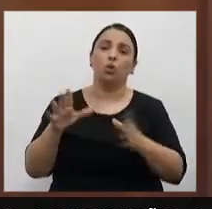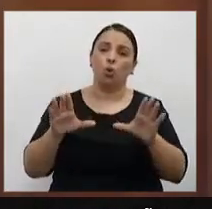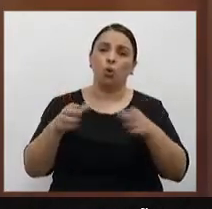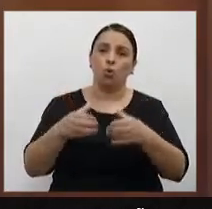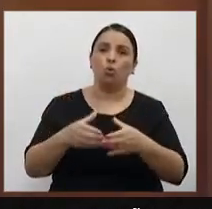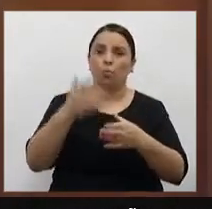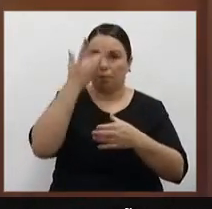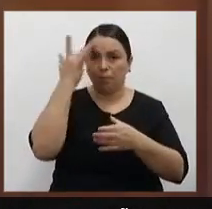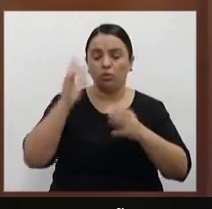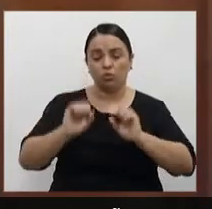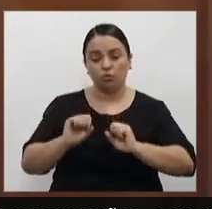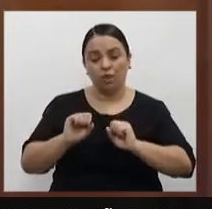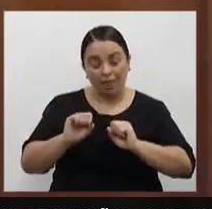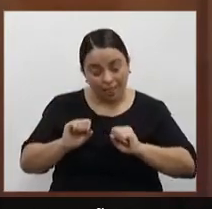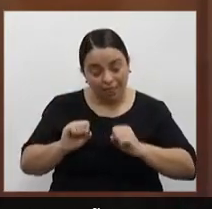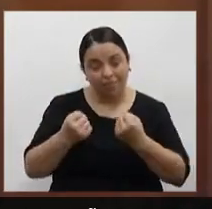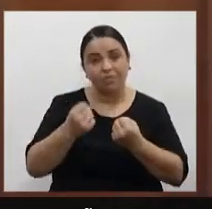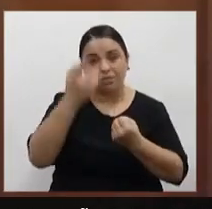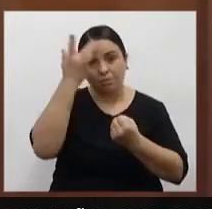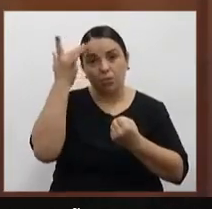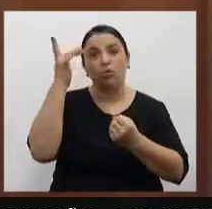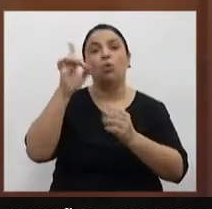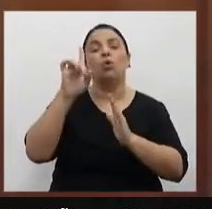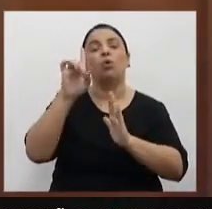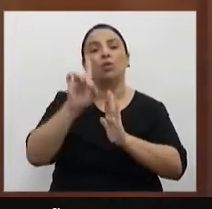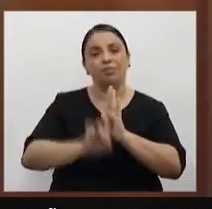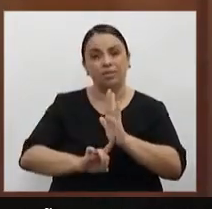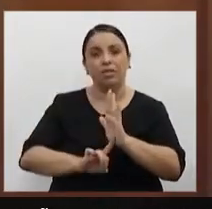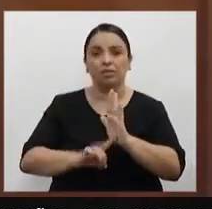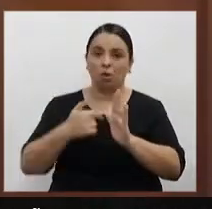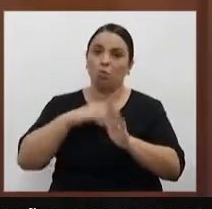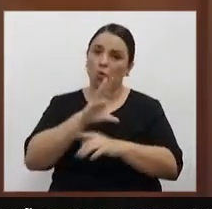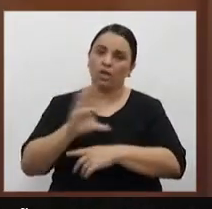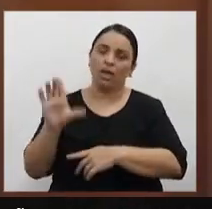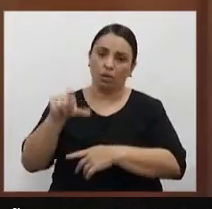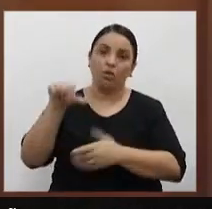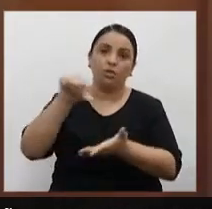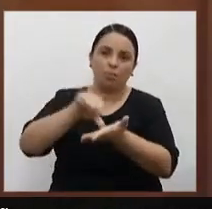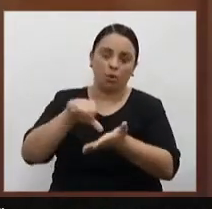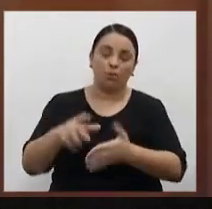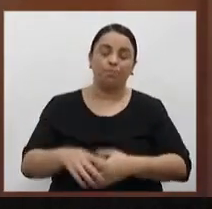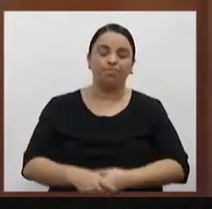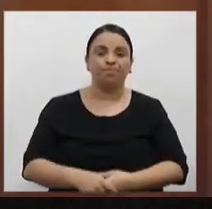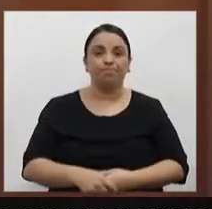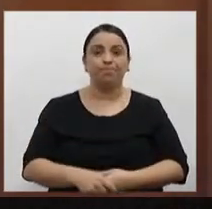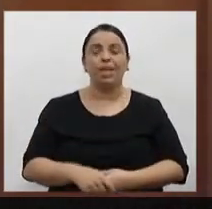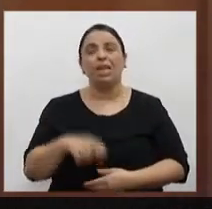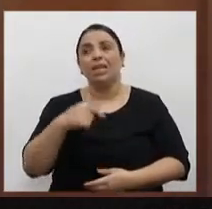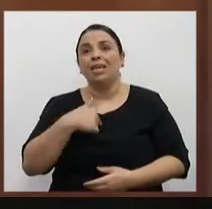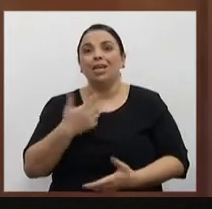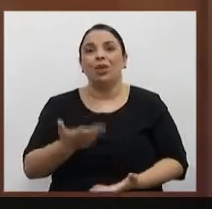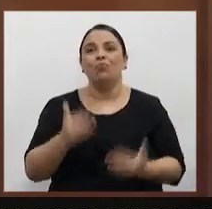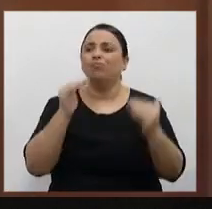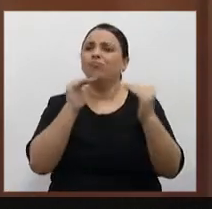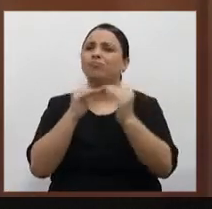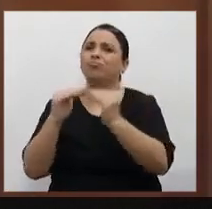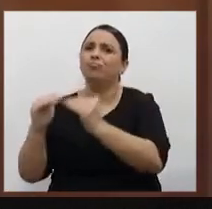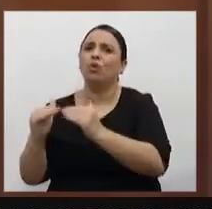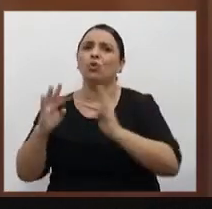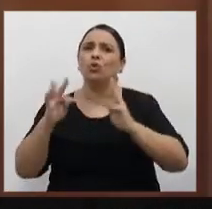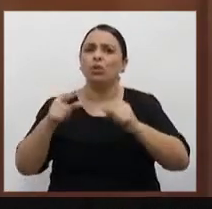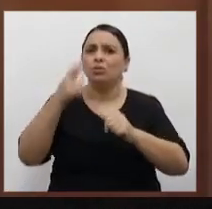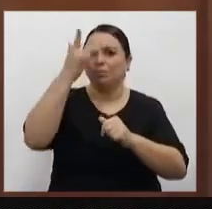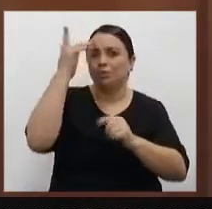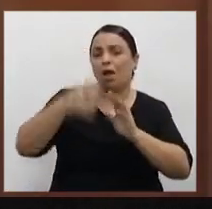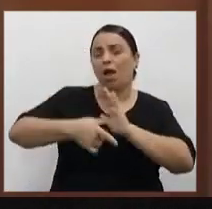Corroboro de todas as falas das pessoas que me antecederam, professor Wendel. A gente, né, tem a certeza que nós temos